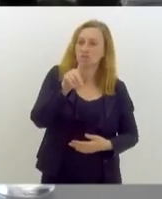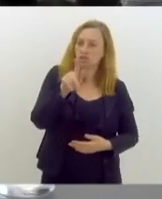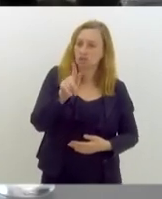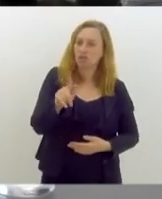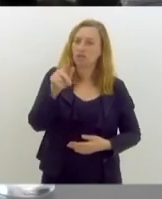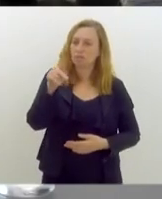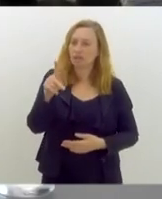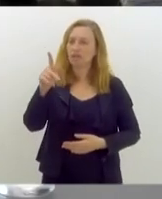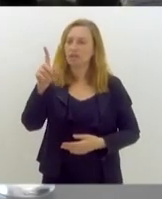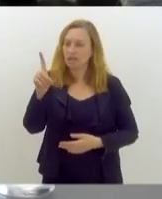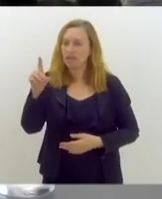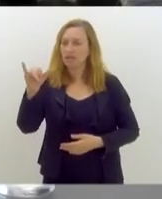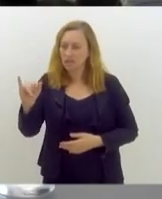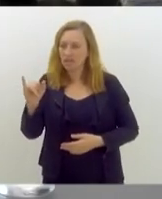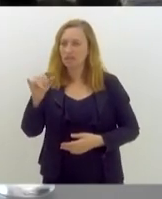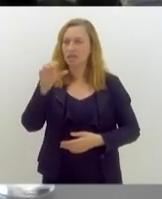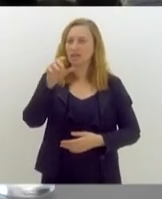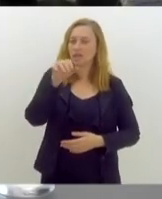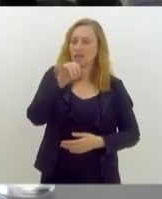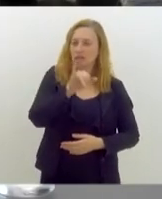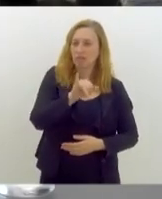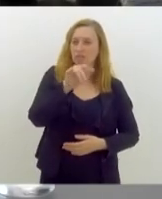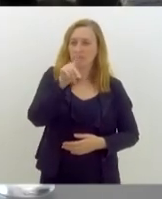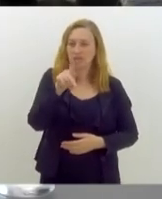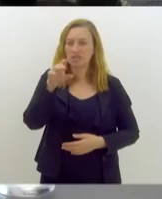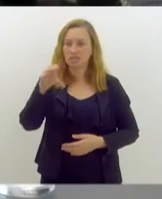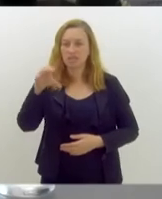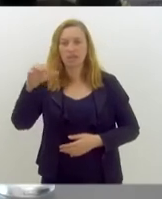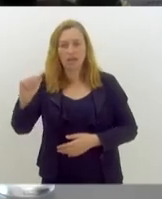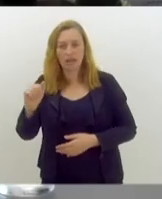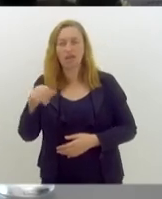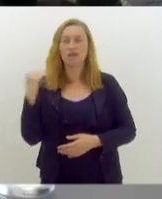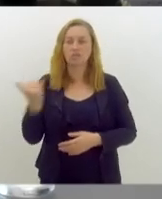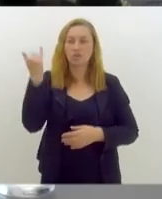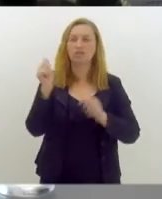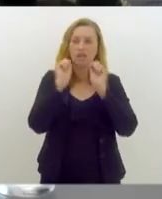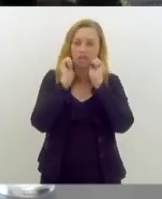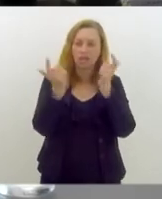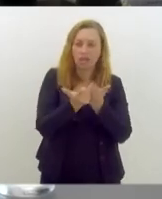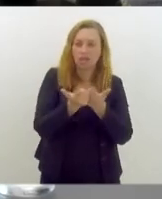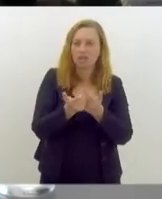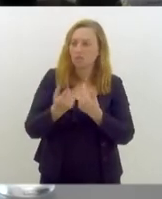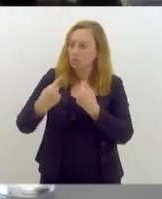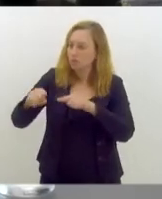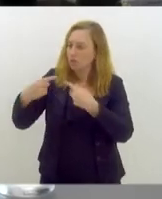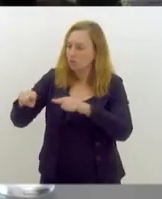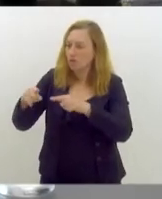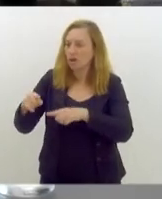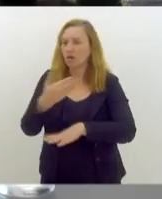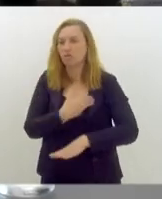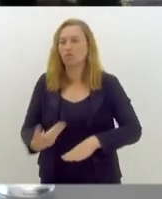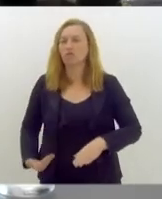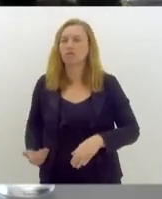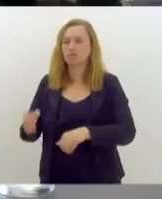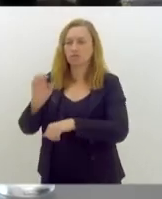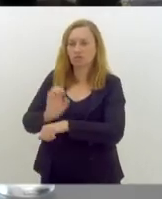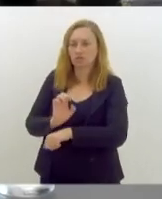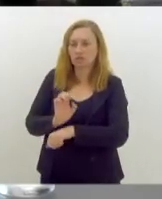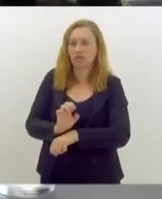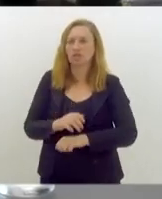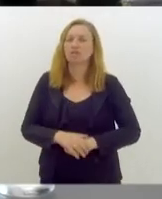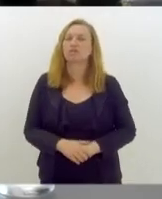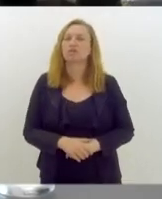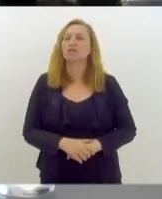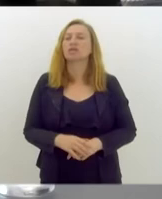quanto em relação ao tema da cobrança de vida é muito importante que Assembleia Legislativa seja capaz de provocar o governo do estado Palácio Guanabara enfim